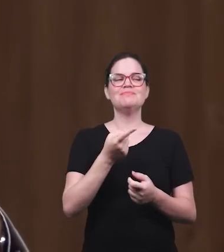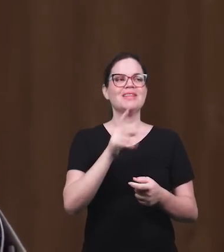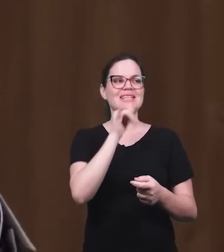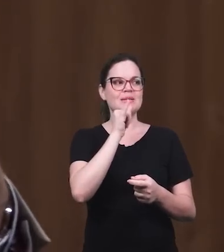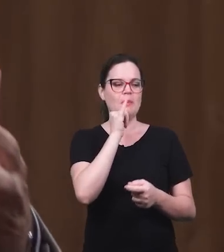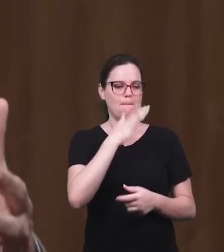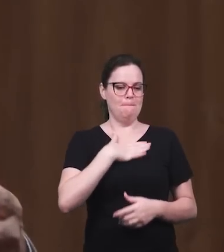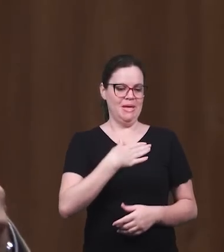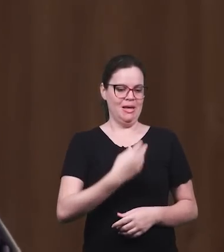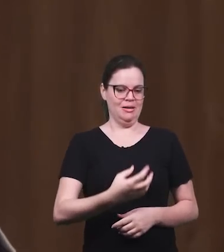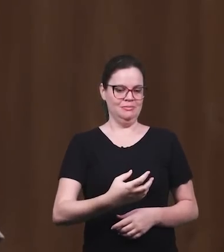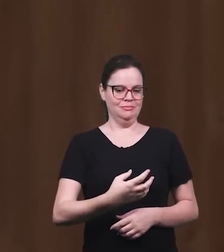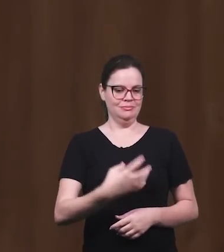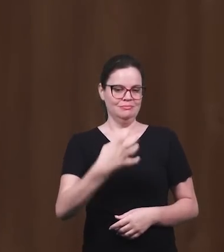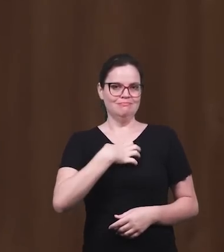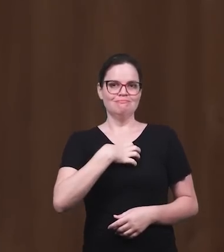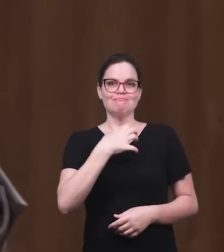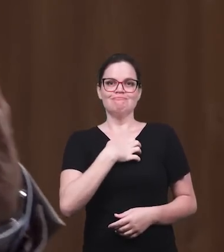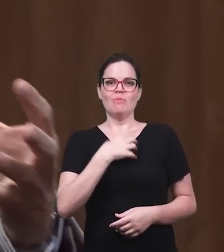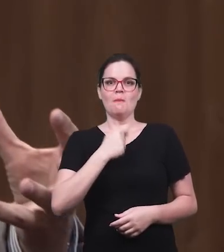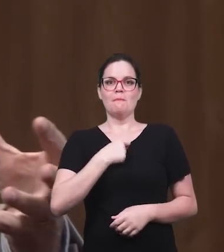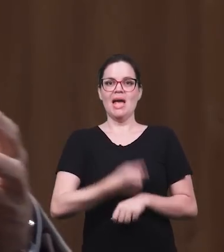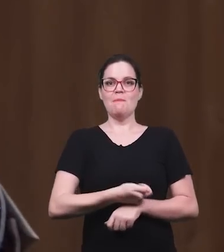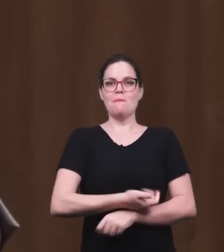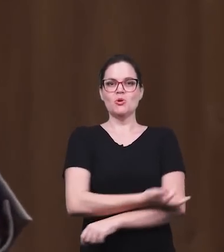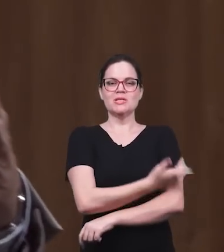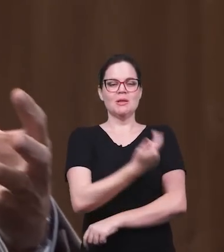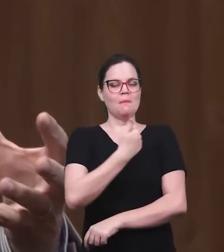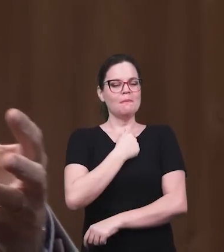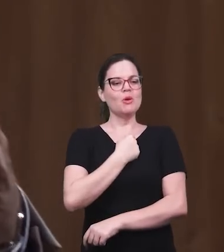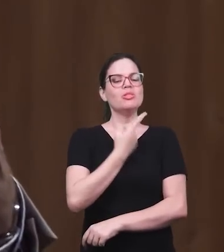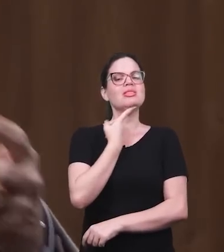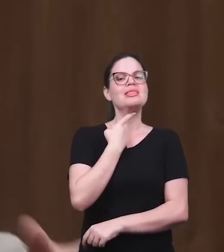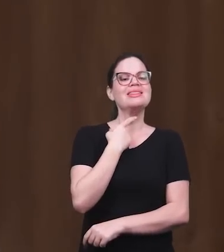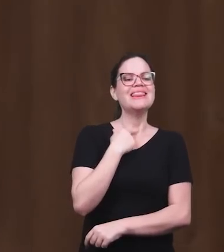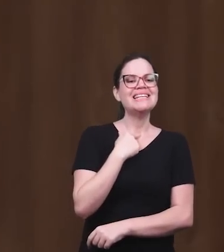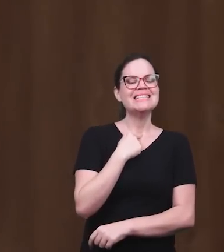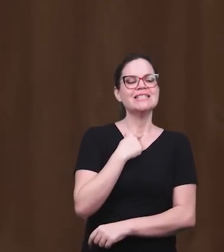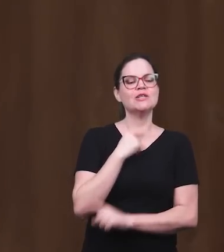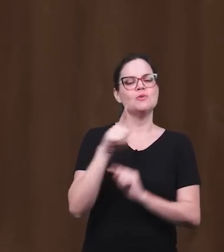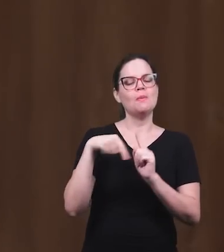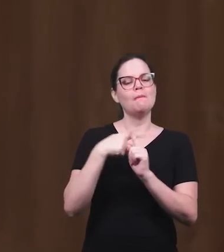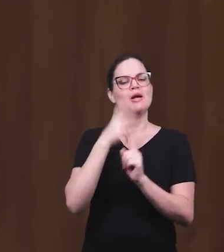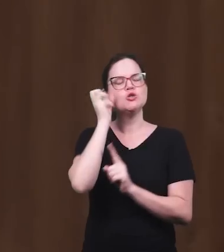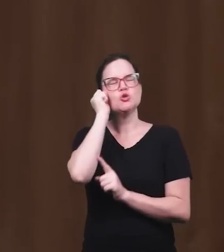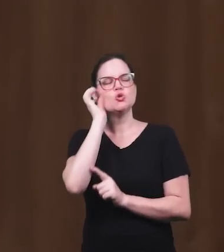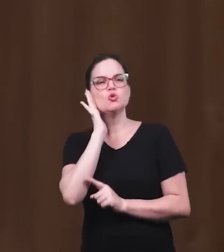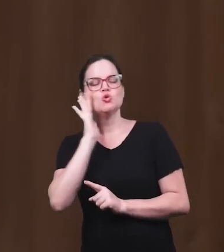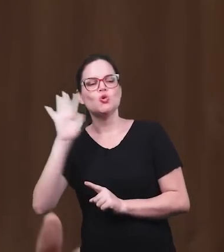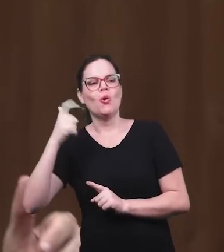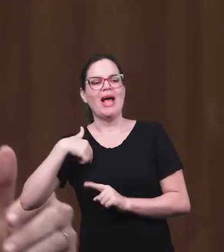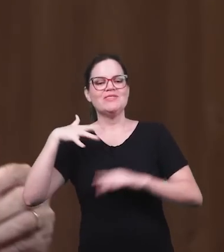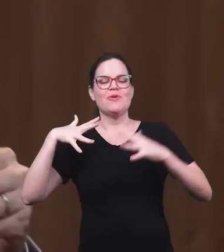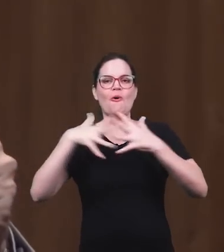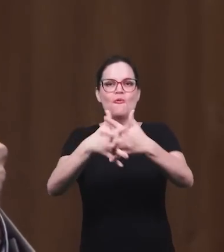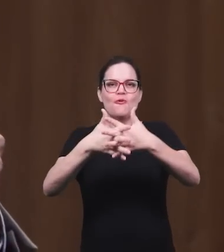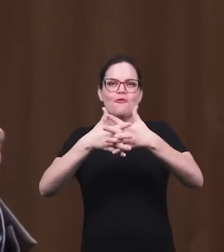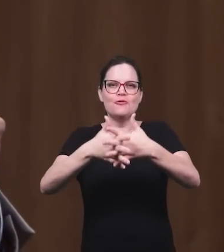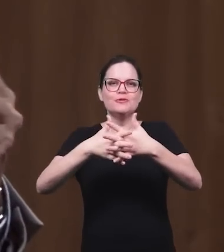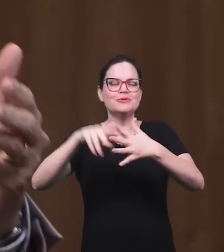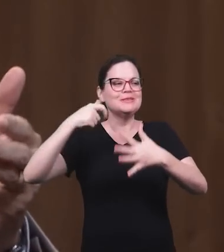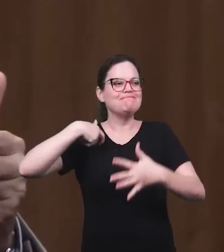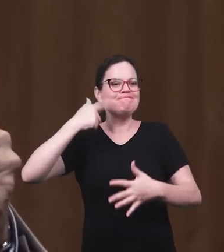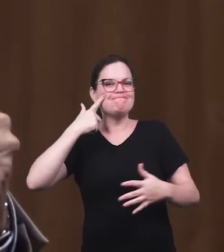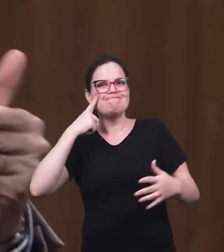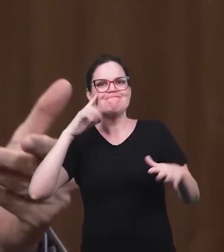algo emocionalmente, ou naquela questão, para você é mais difícil. Então você pode levar